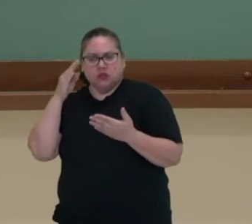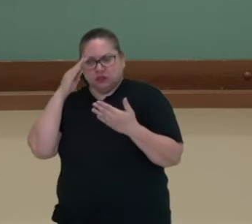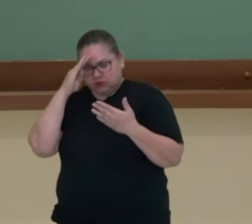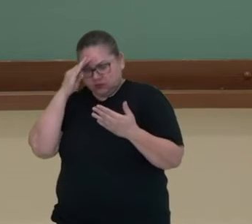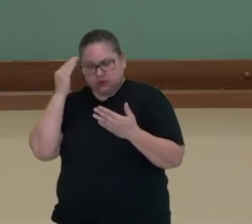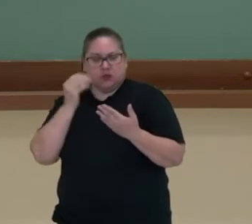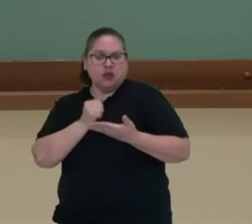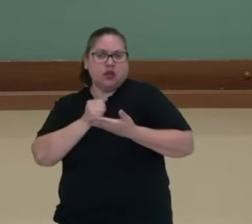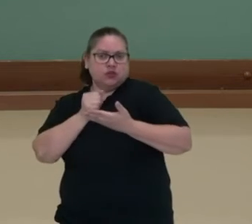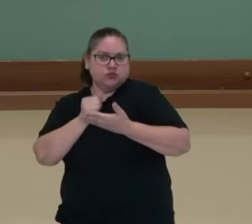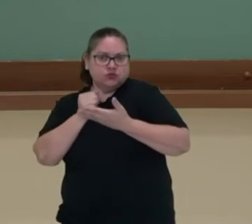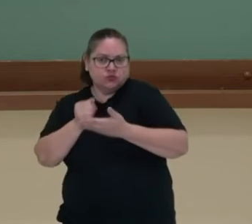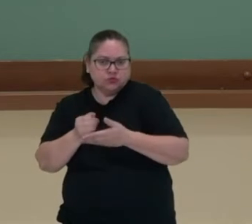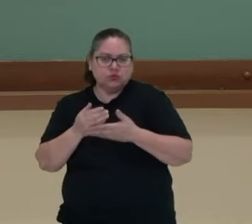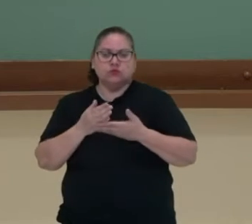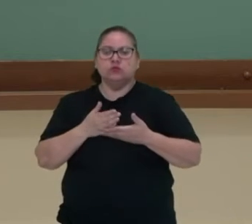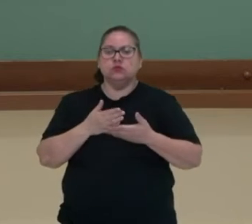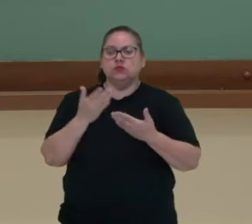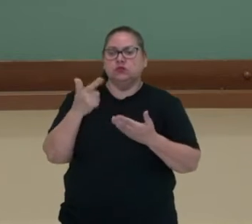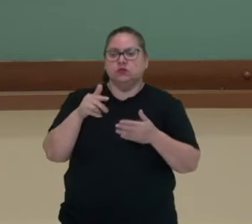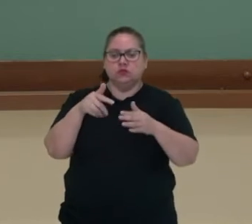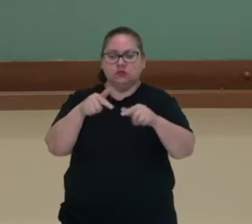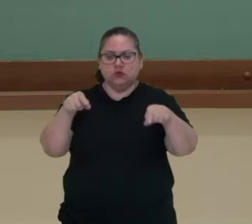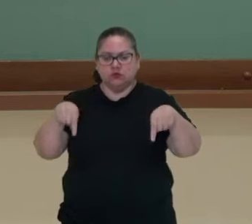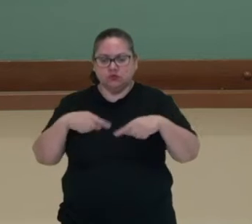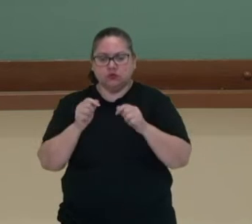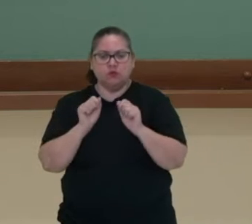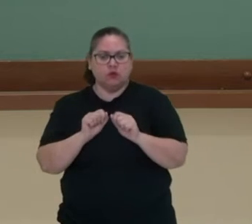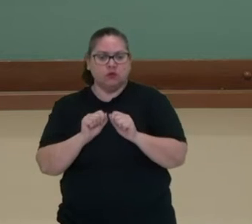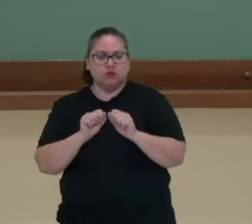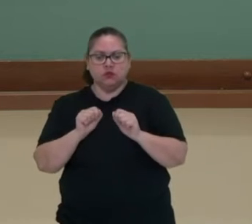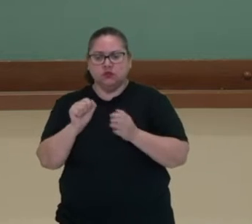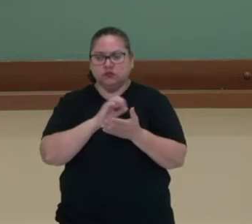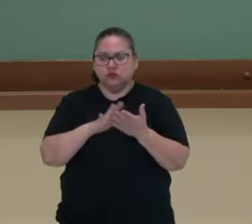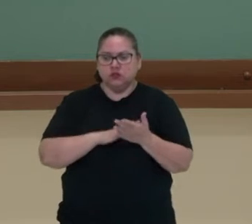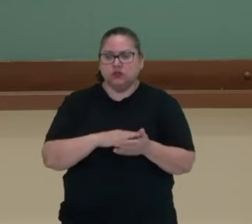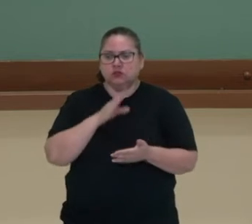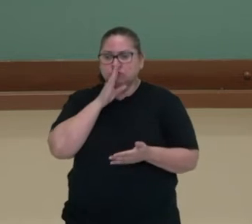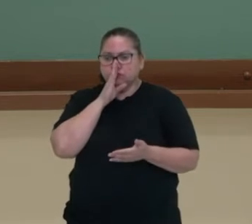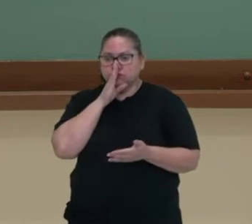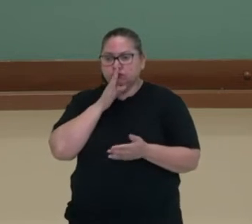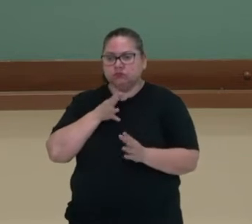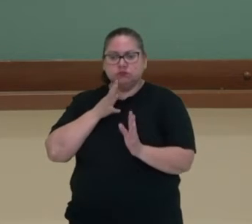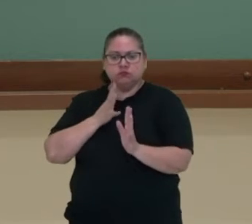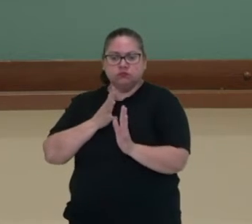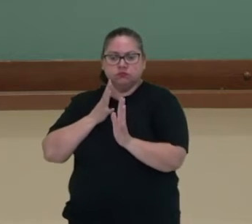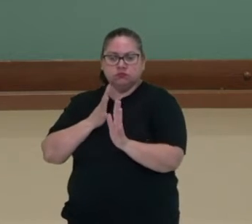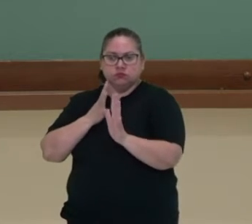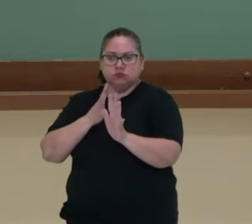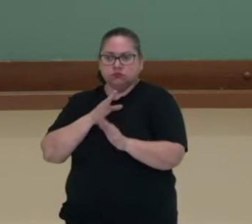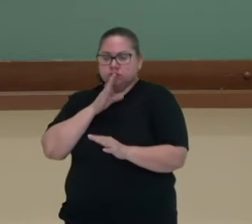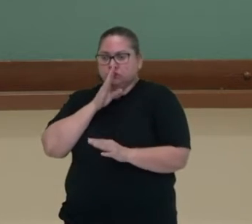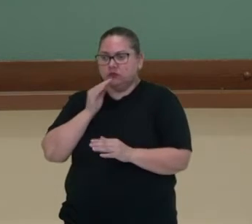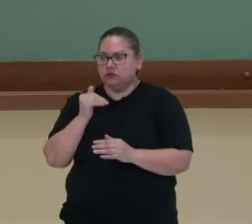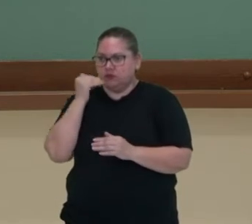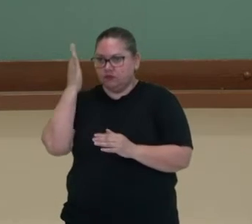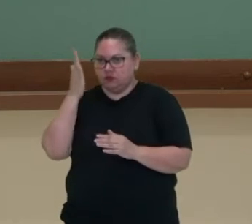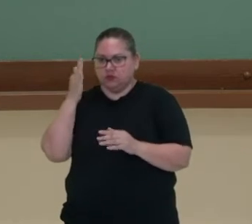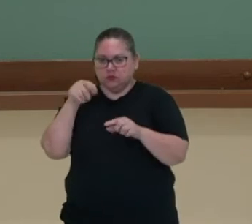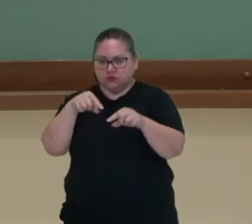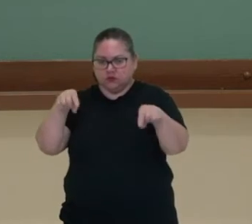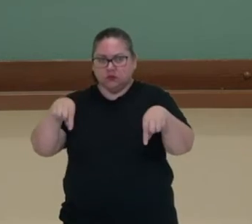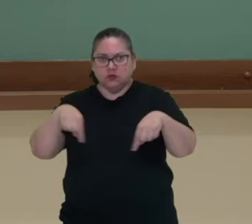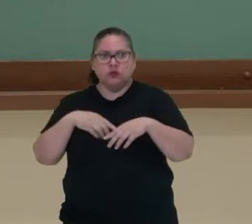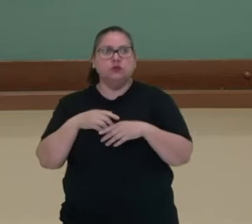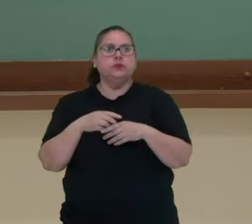em silêncio. As outras turmas podem estar em atividade, ainda não saíram, para essas tarefas que ocorrem fora da sala